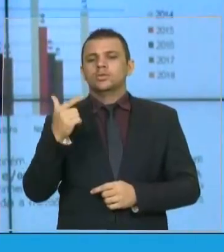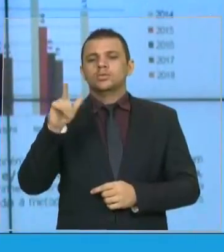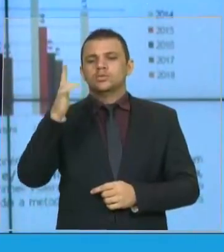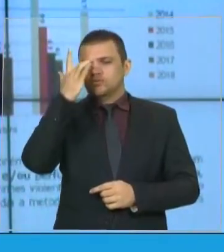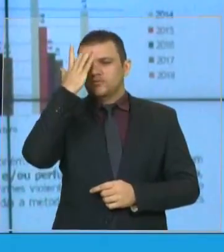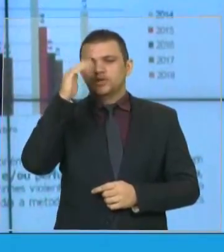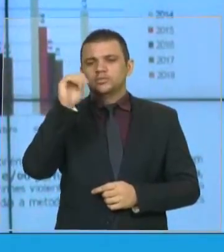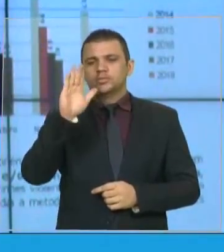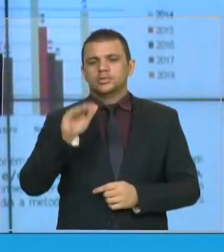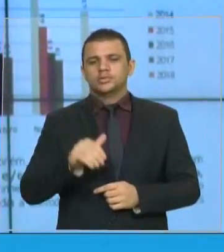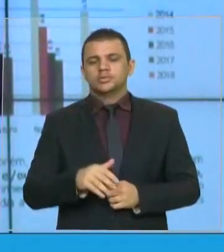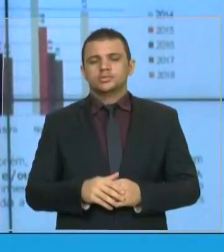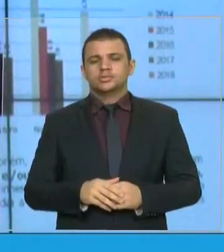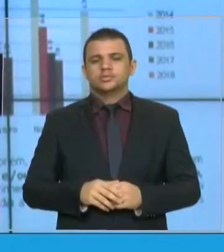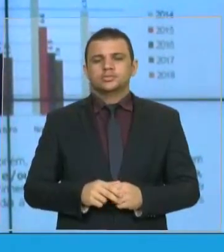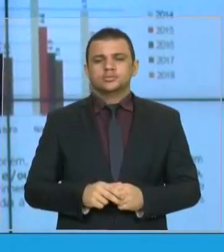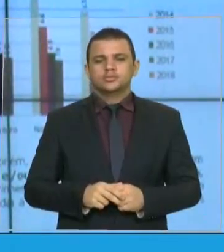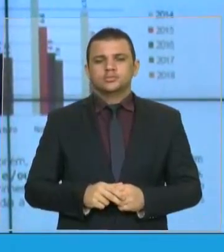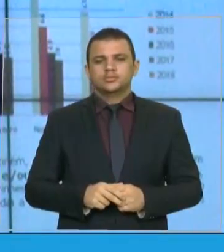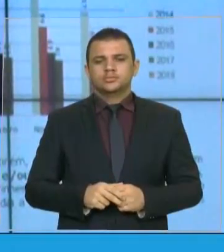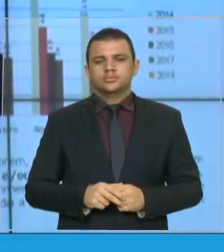Passa mais um.